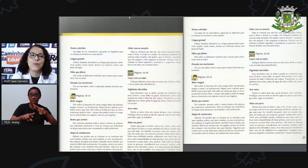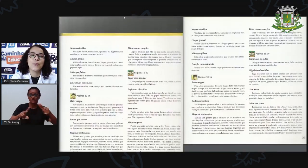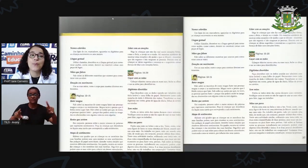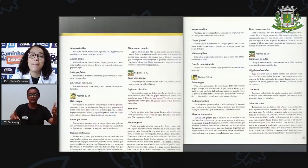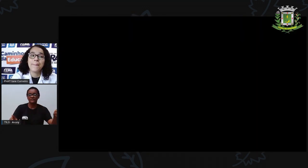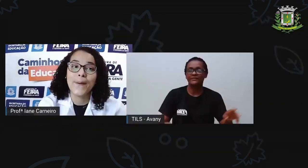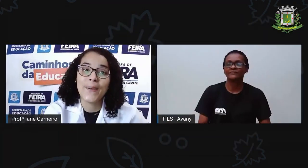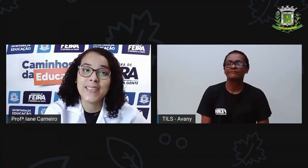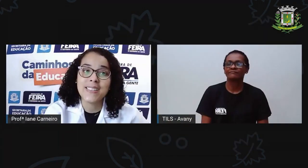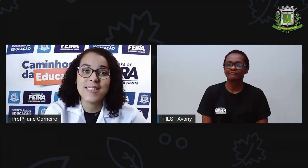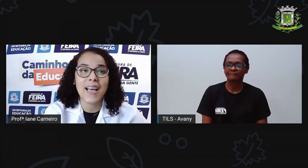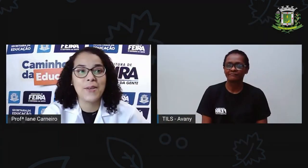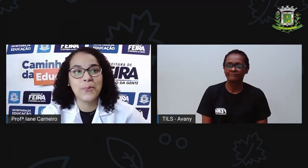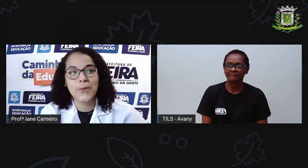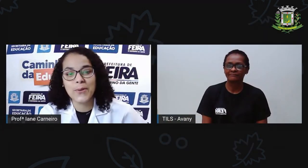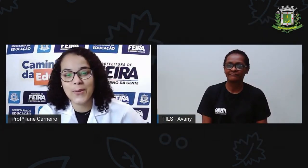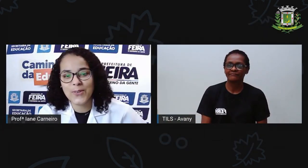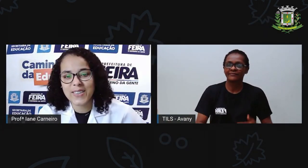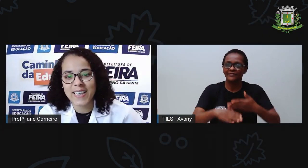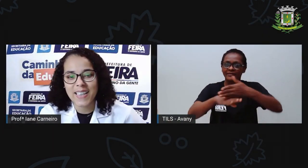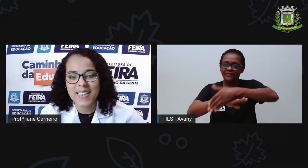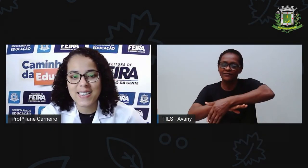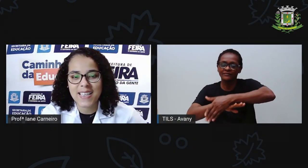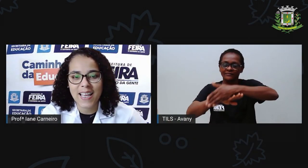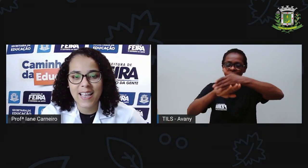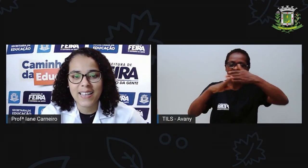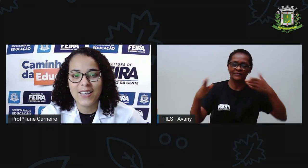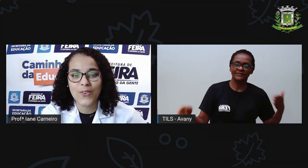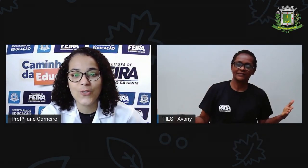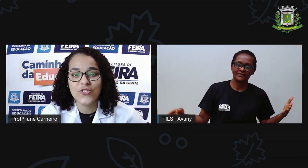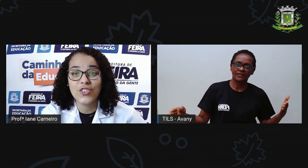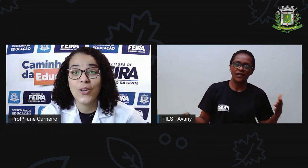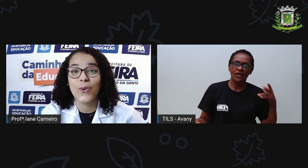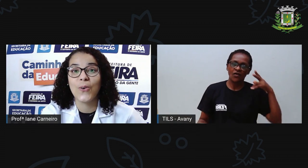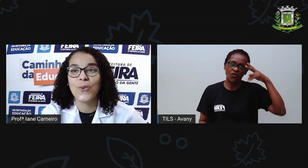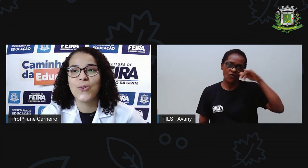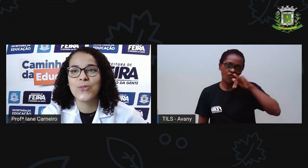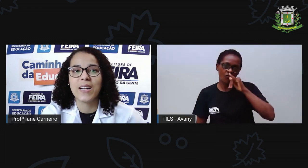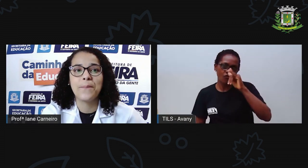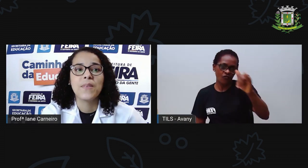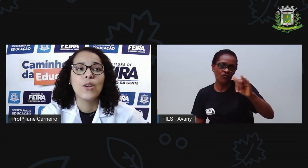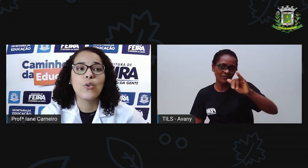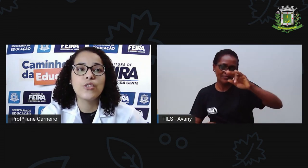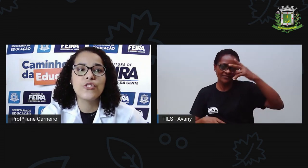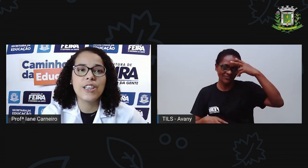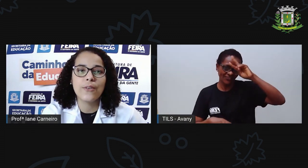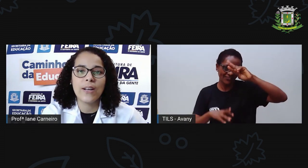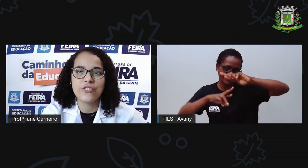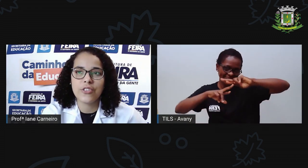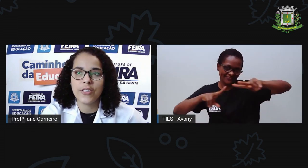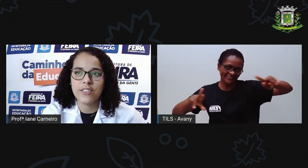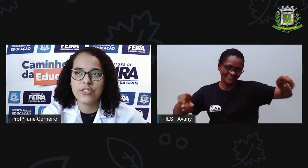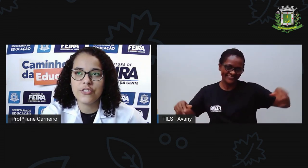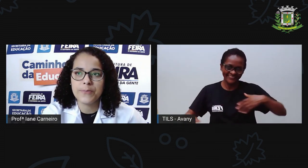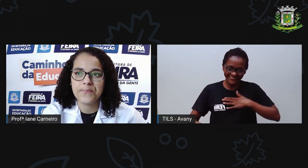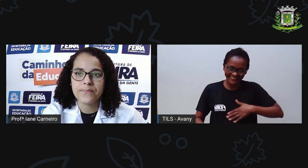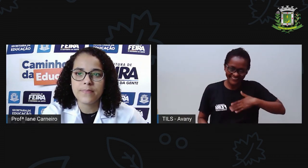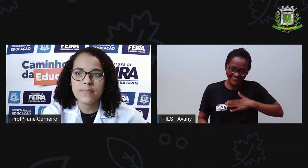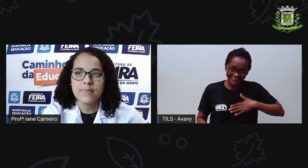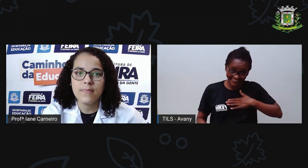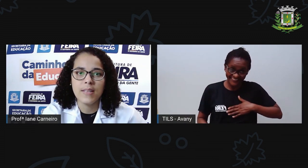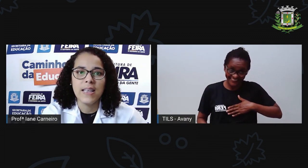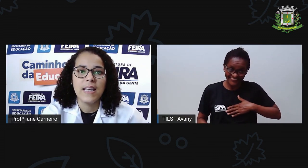Entrou por uma porta. Saiu por outra. Quem quiser que conte outra. Curtiram a história, gente?